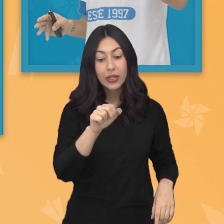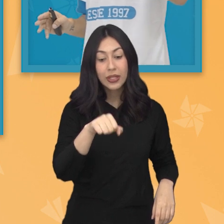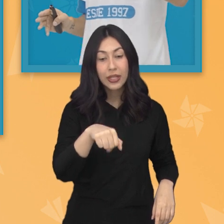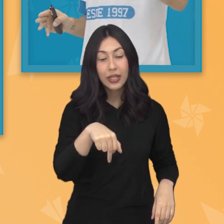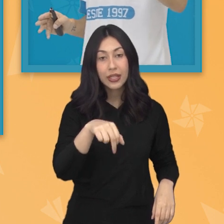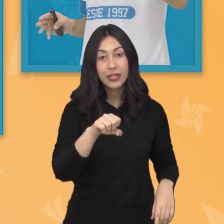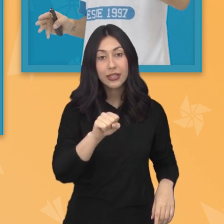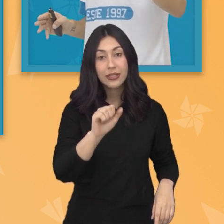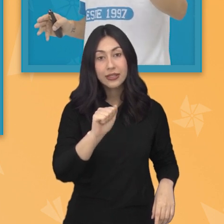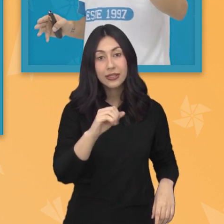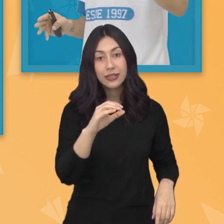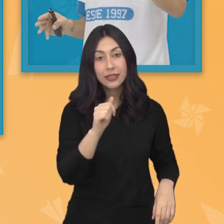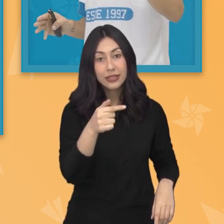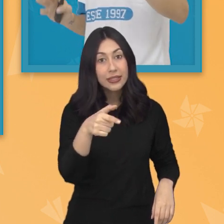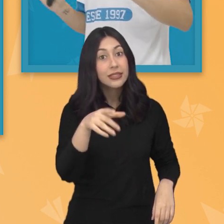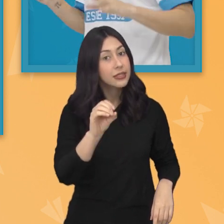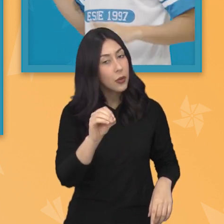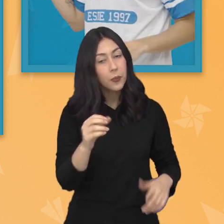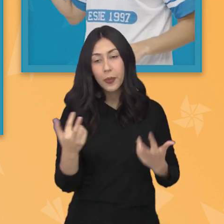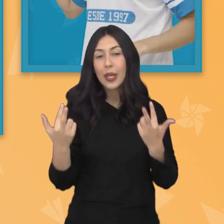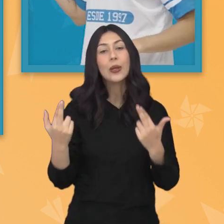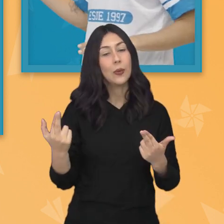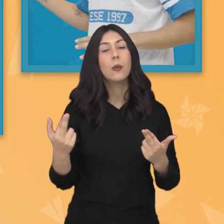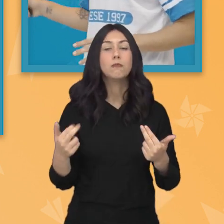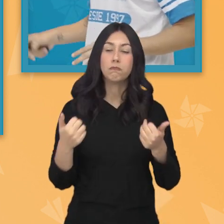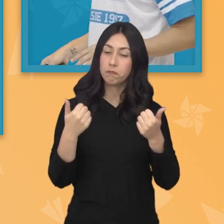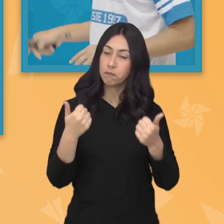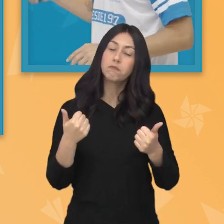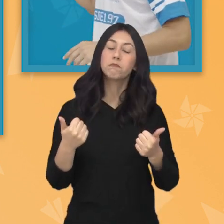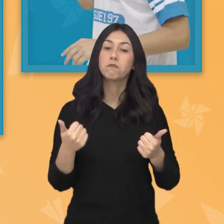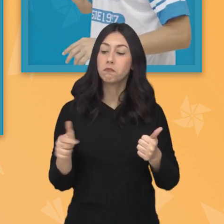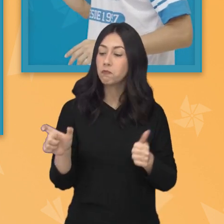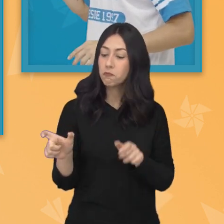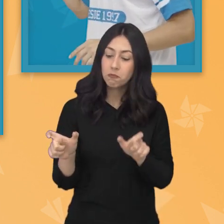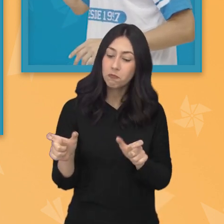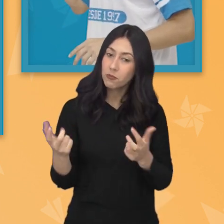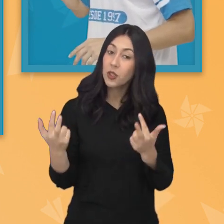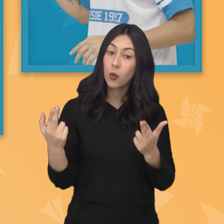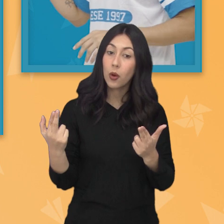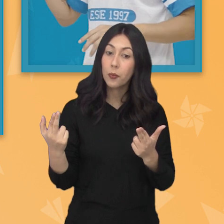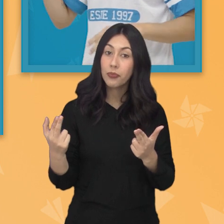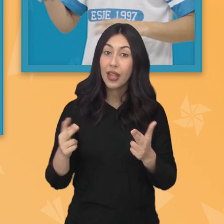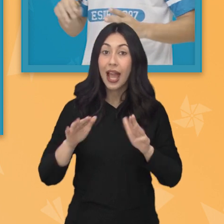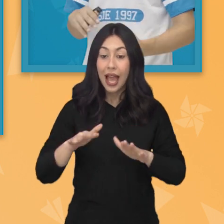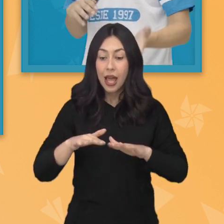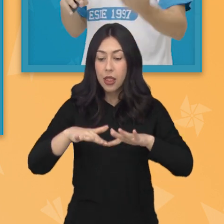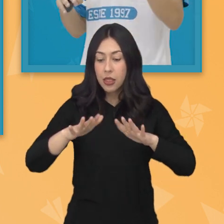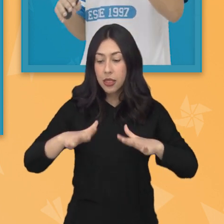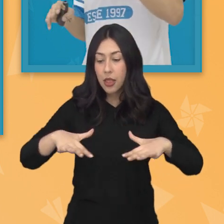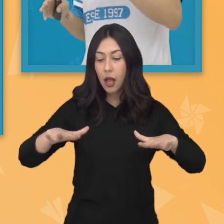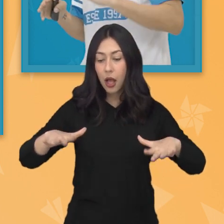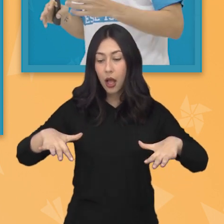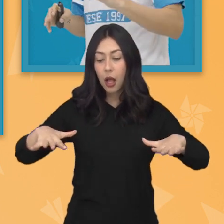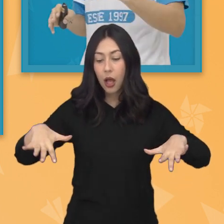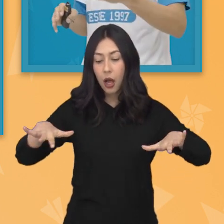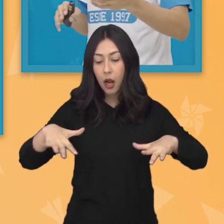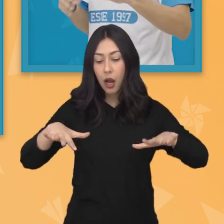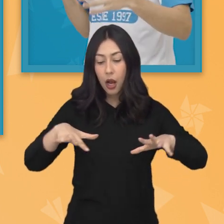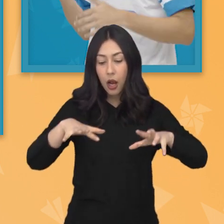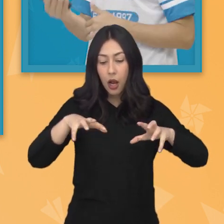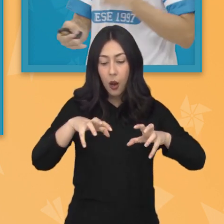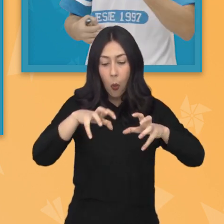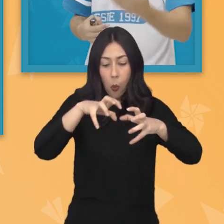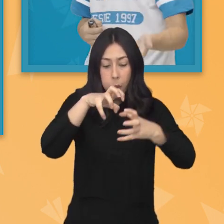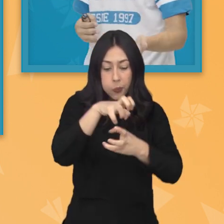acharem esse outro termo condensação, pode também assimilar com liquefação. E de líquido para sólido a gente chama de solidificação, está